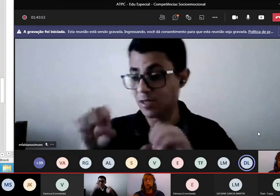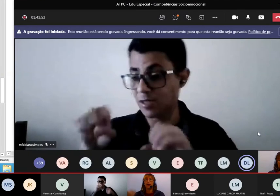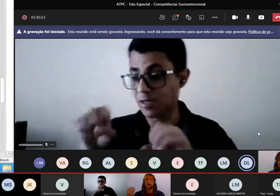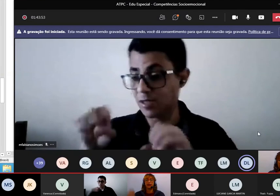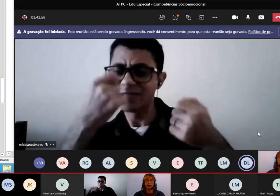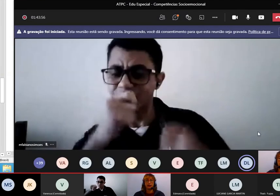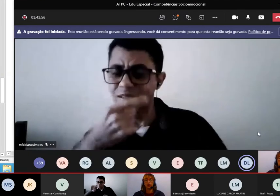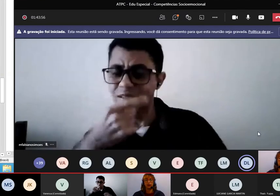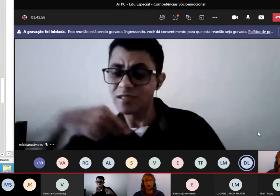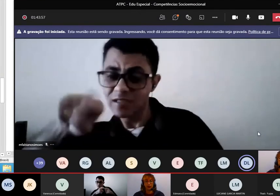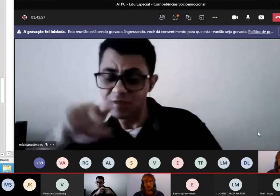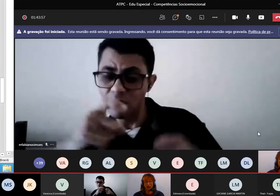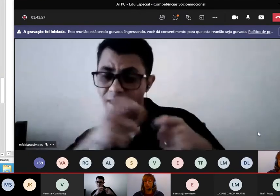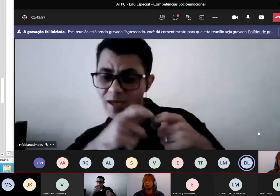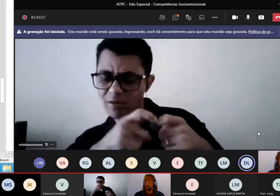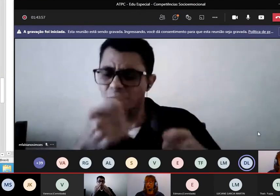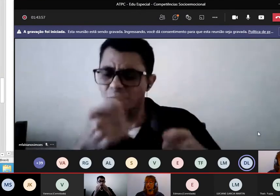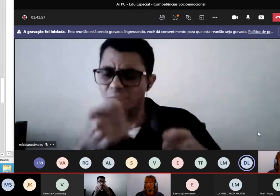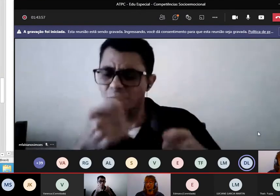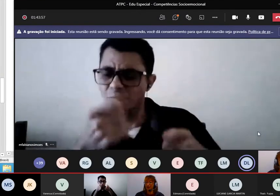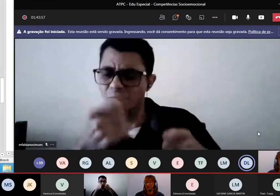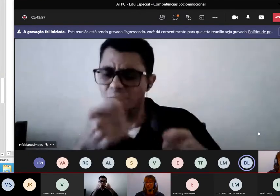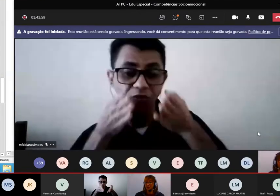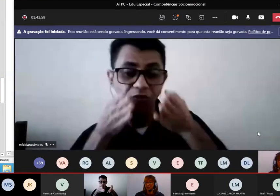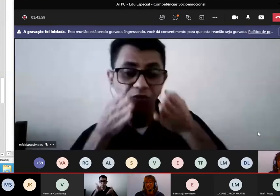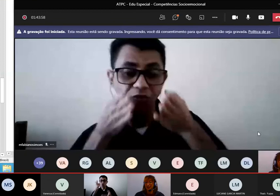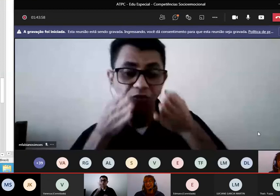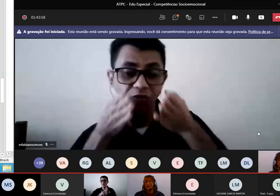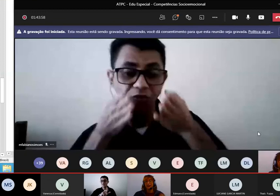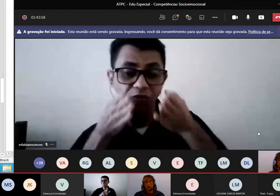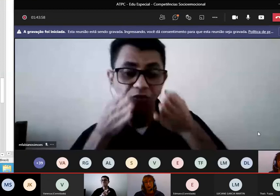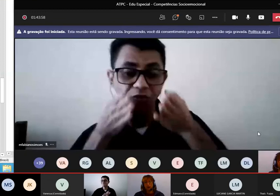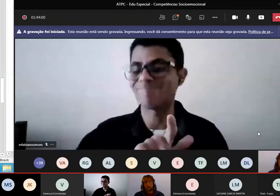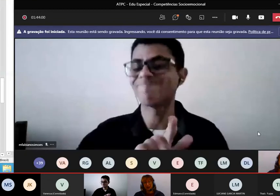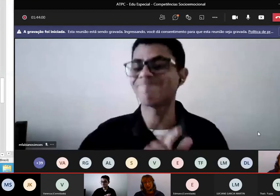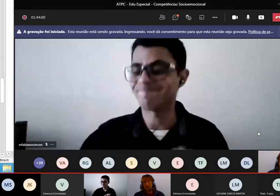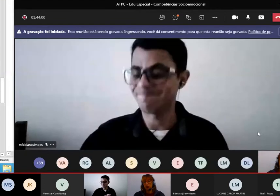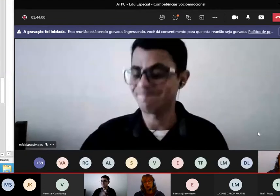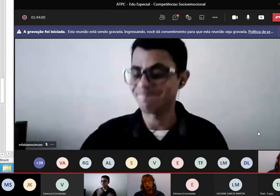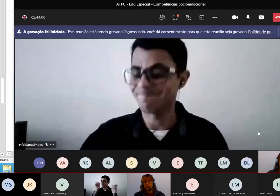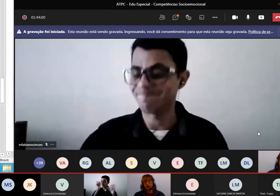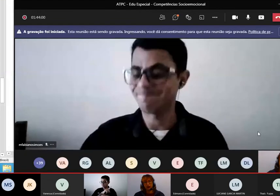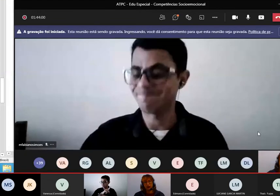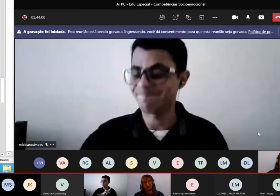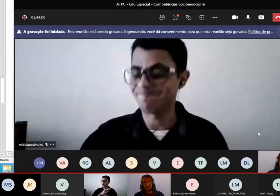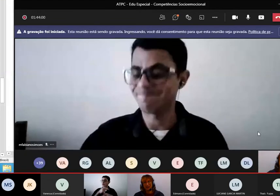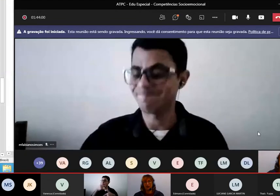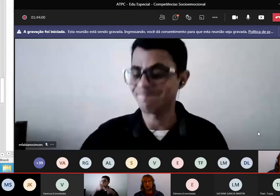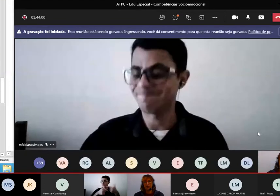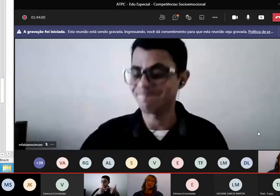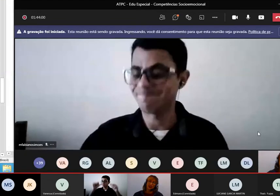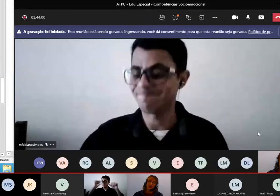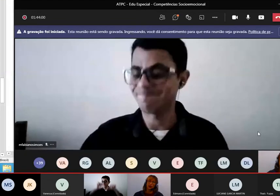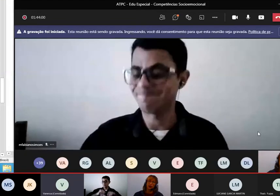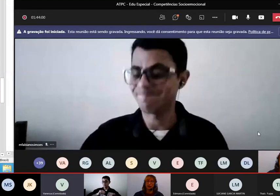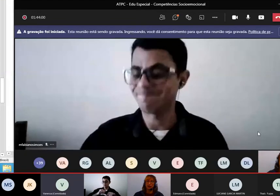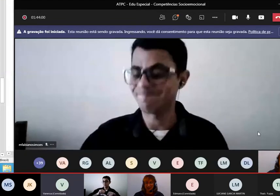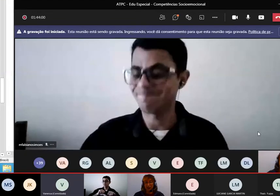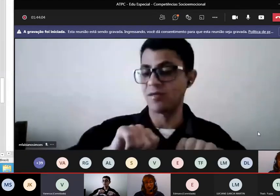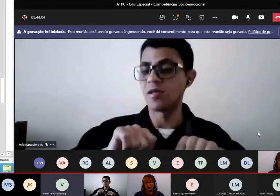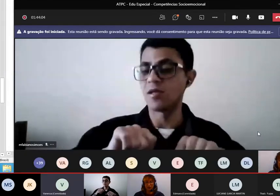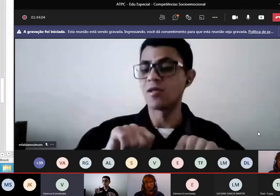uma medicação para atenção e concentração não consegue, nós também somos prejudicados. Não vai ser só